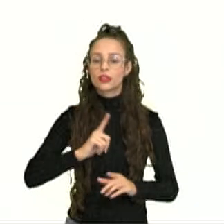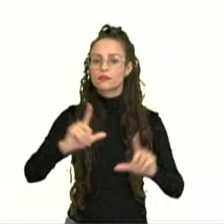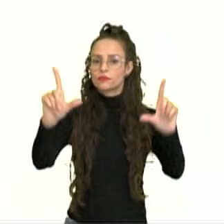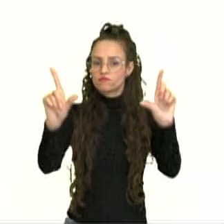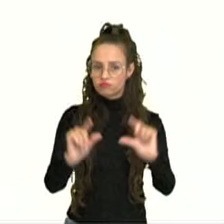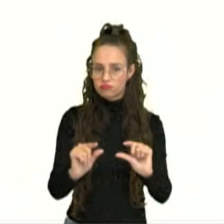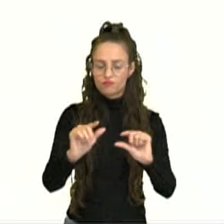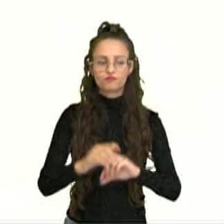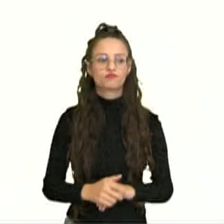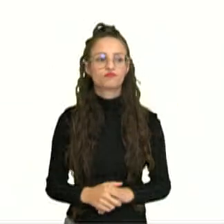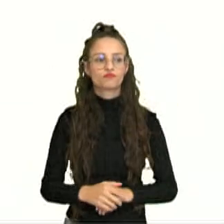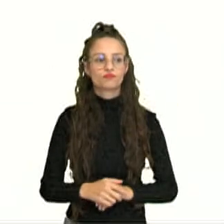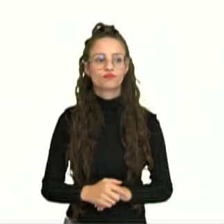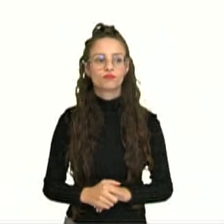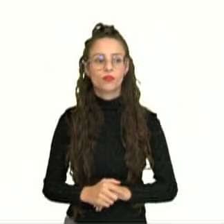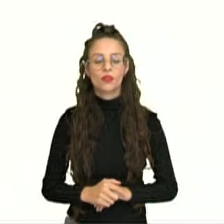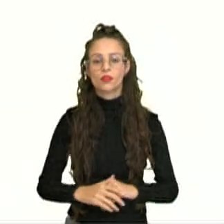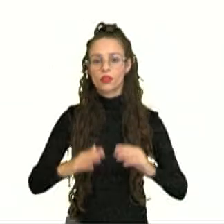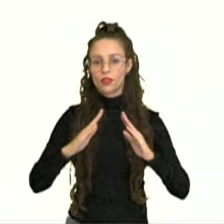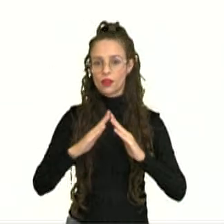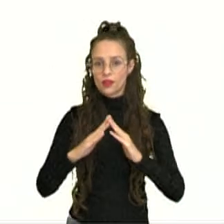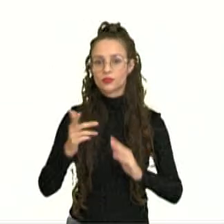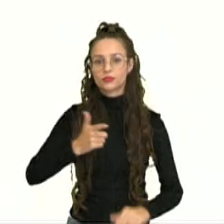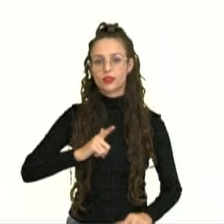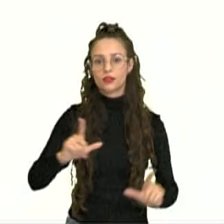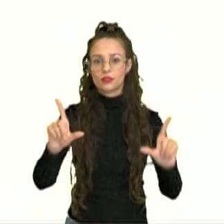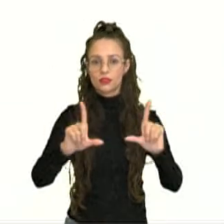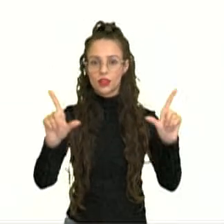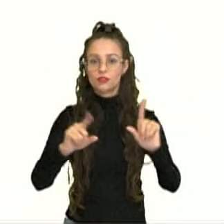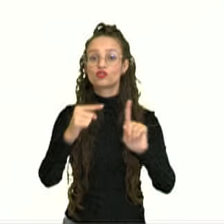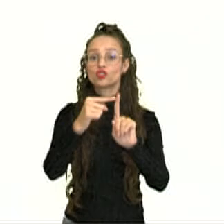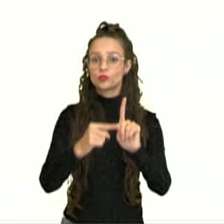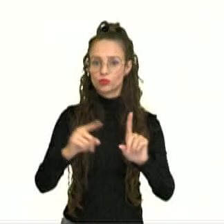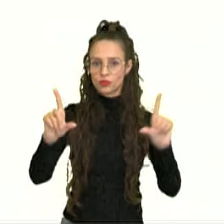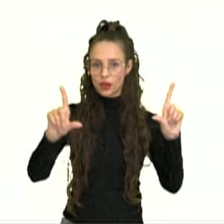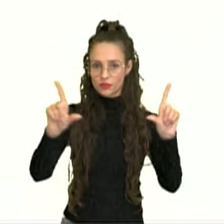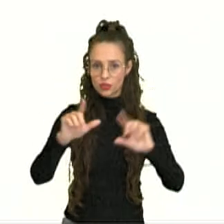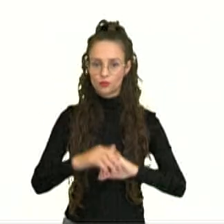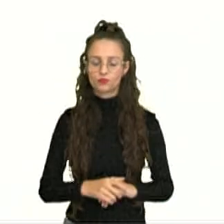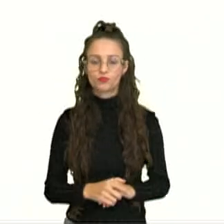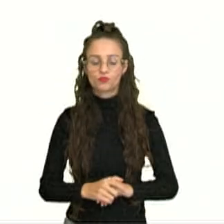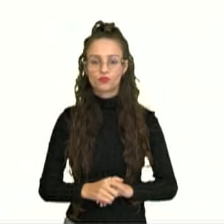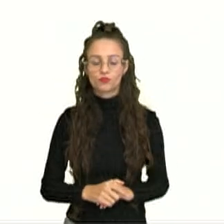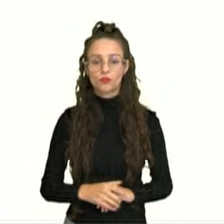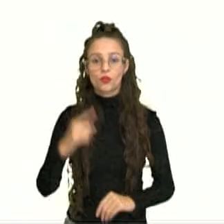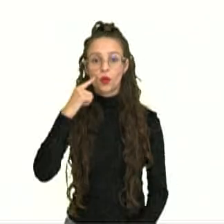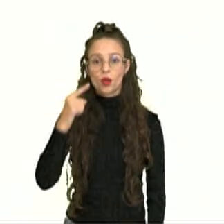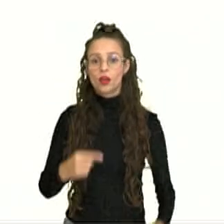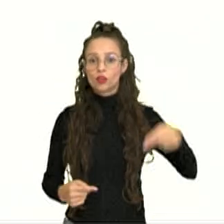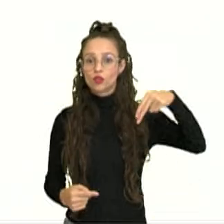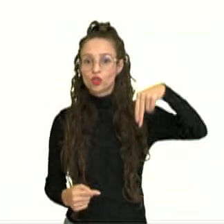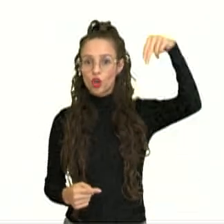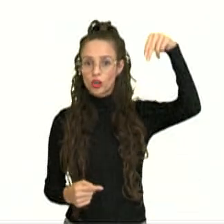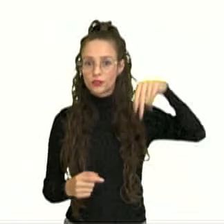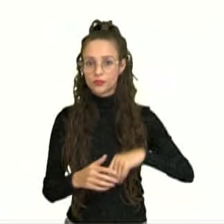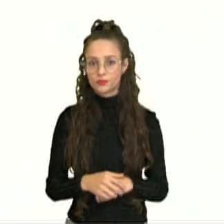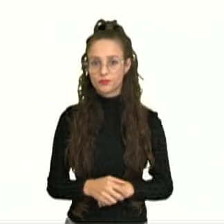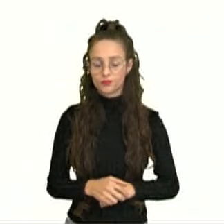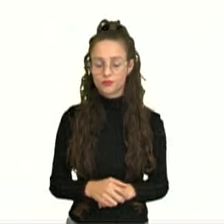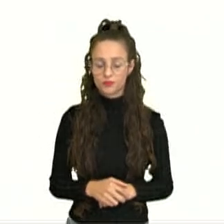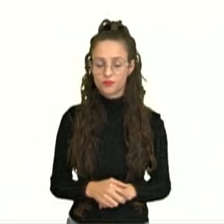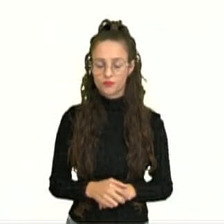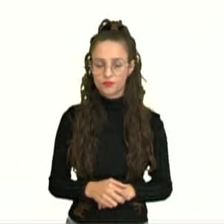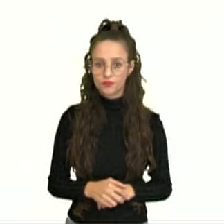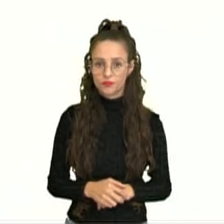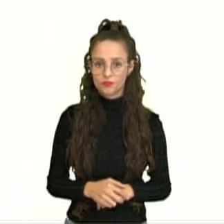retração. Então, domicílios com televisão por tipo de televisão. Olha no norte, eu tenho